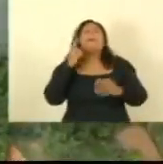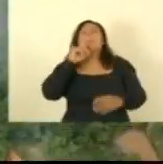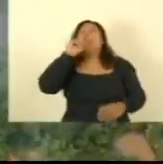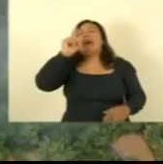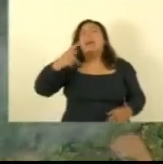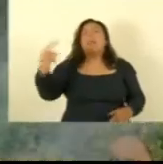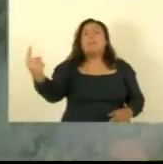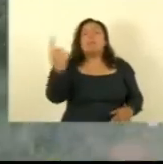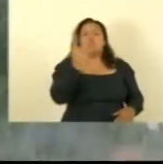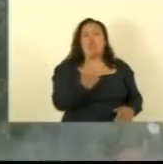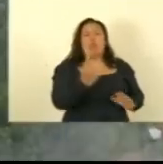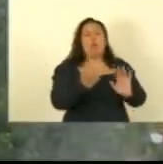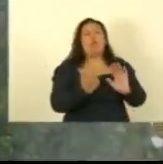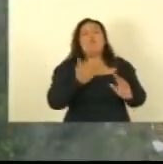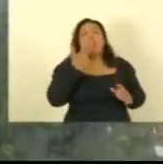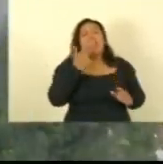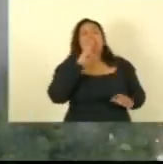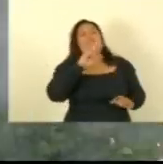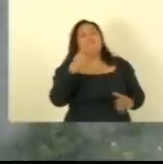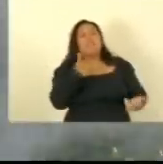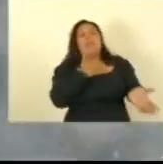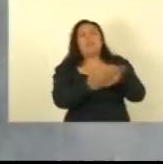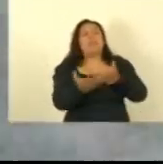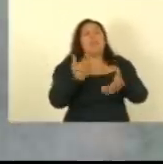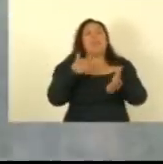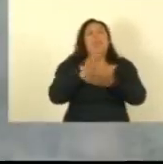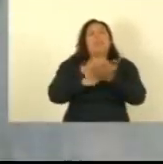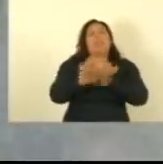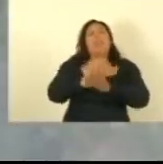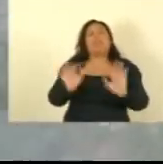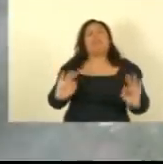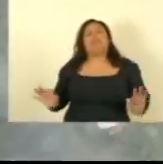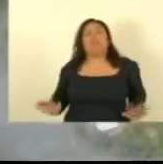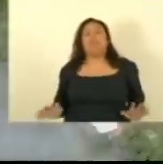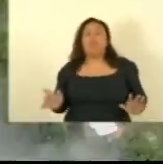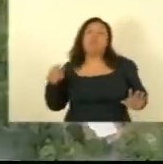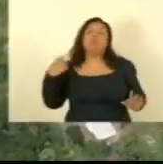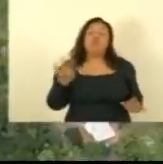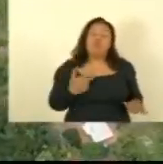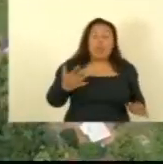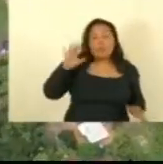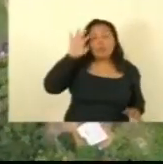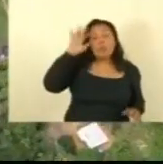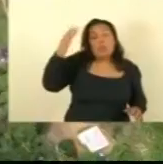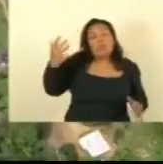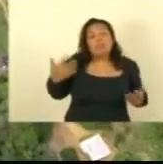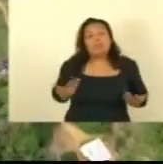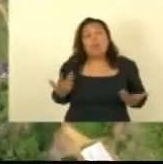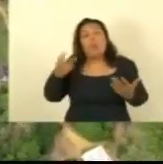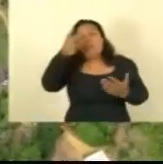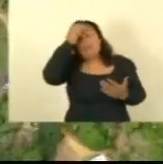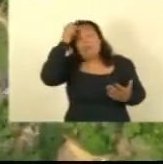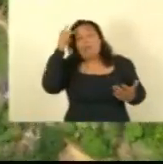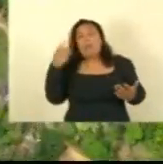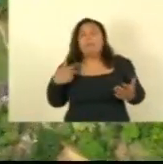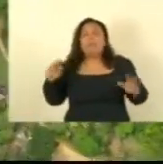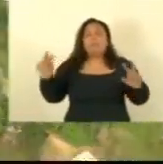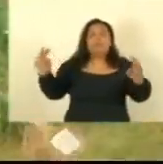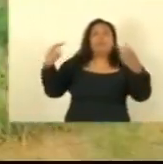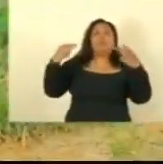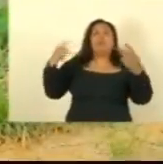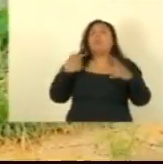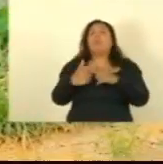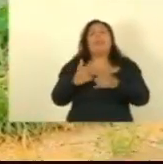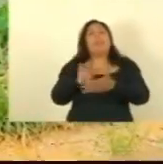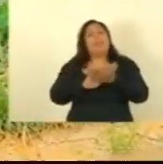começar o serviço e nunca começa. Então, assim, a gente está esperando uma solução, né, do senhor prefeito para olhar por nós, senão estamos